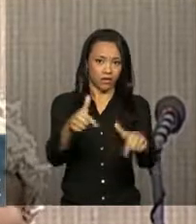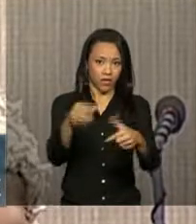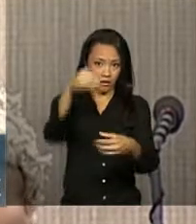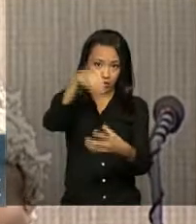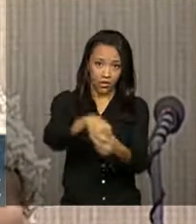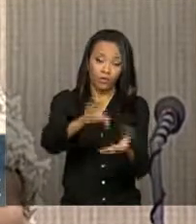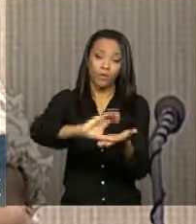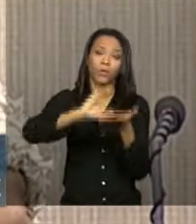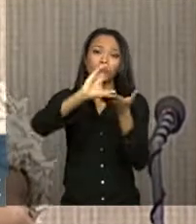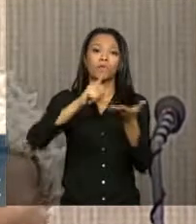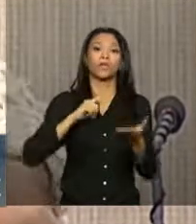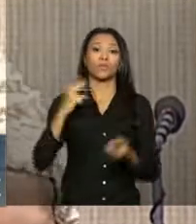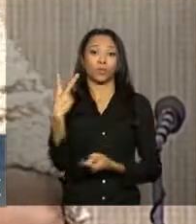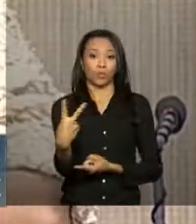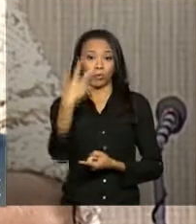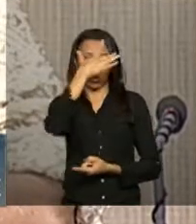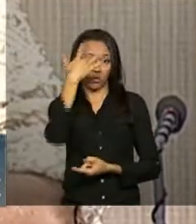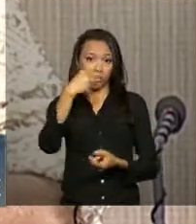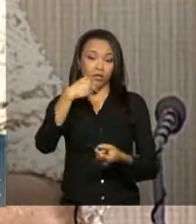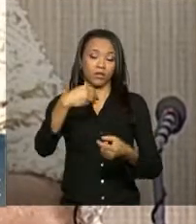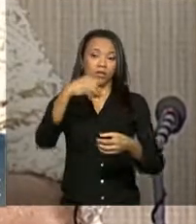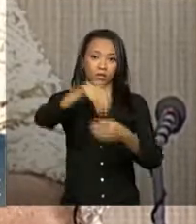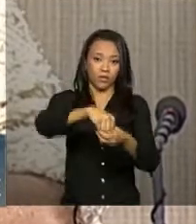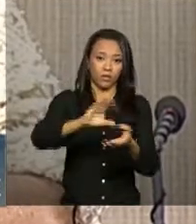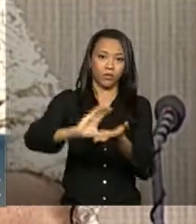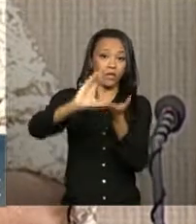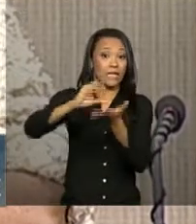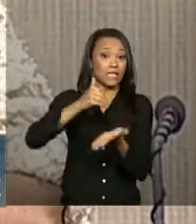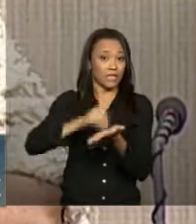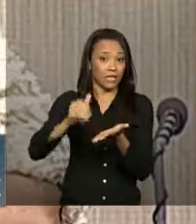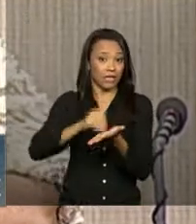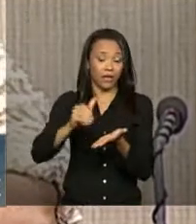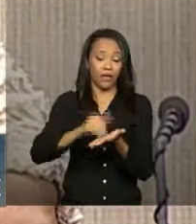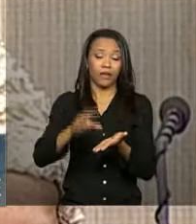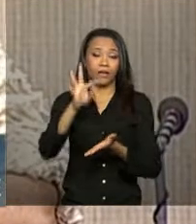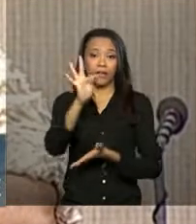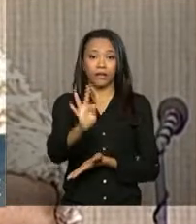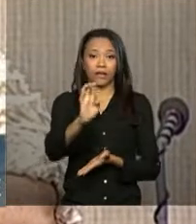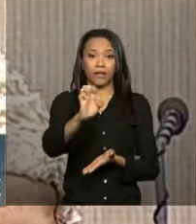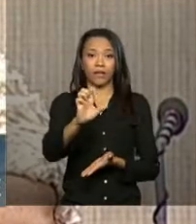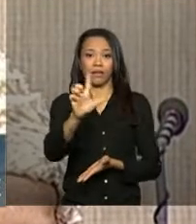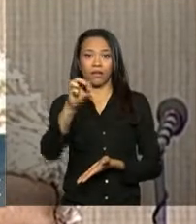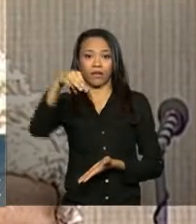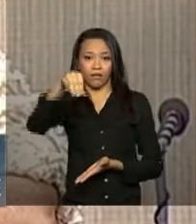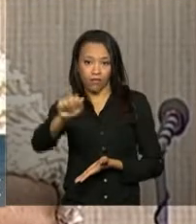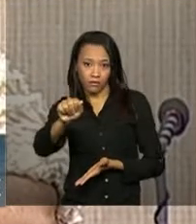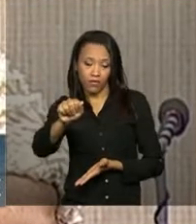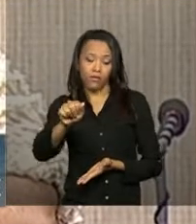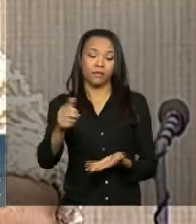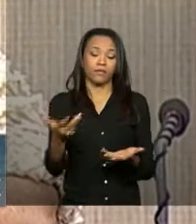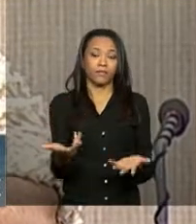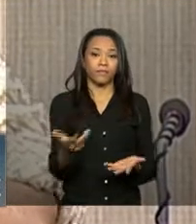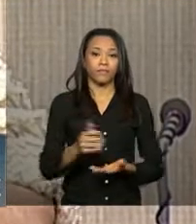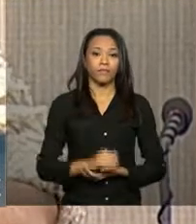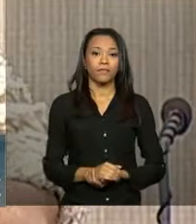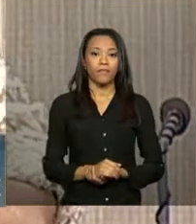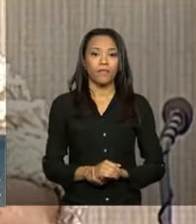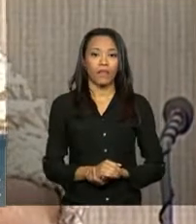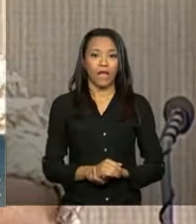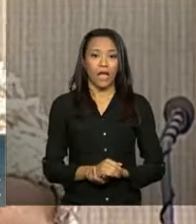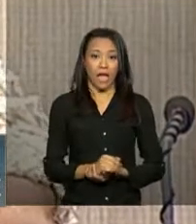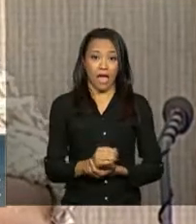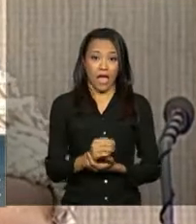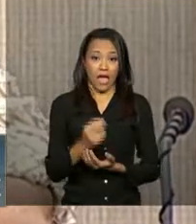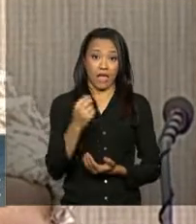com os nossos dois conselheiros com a secretária thelma e e eu acho que essas duas